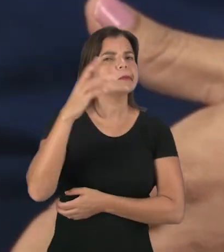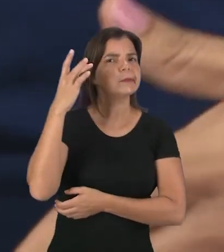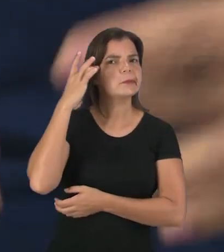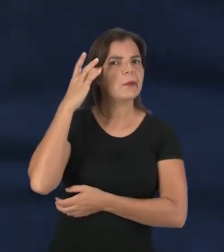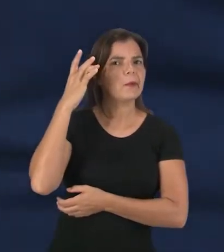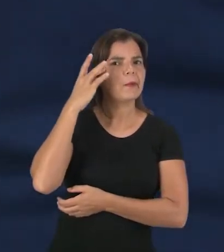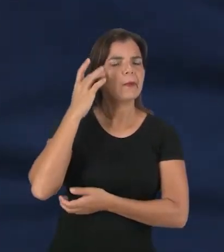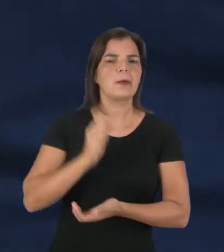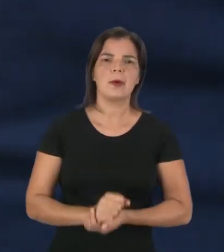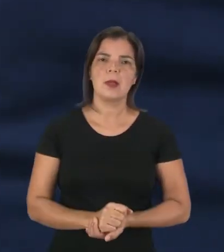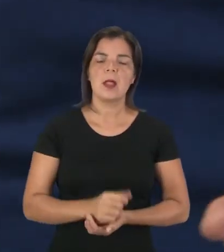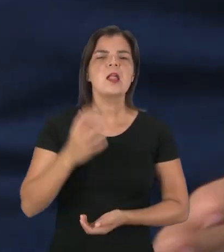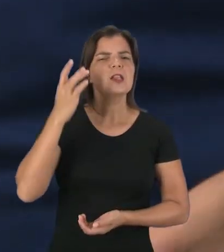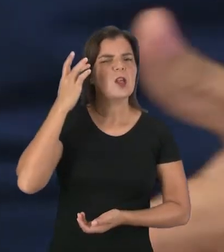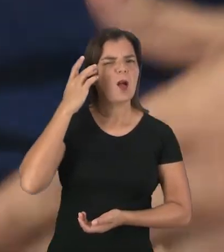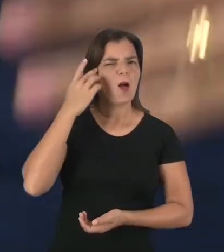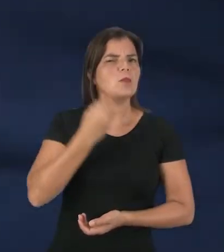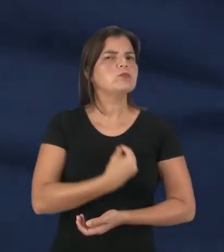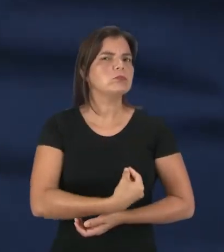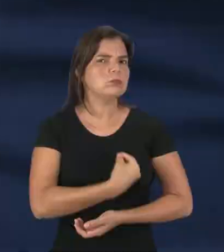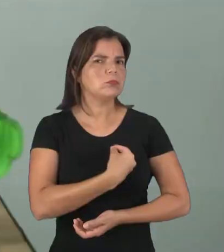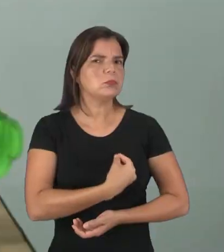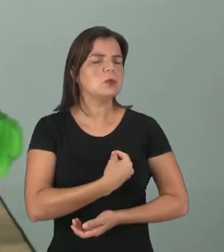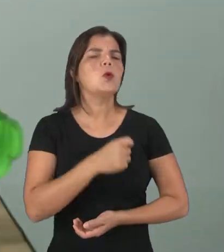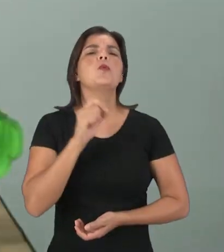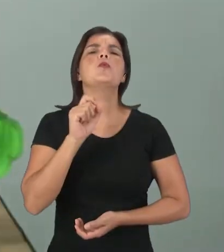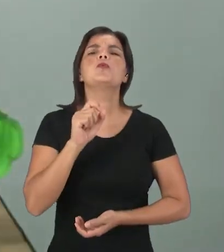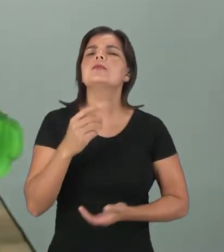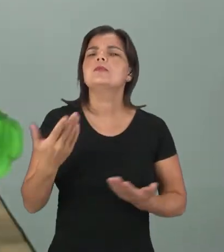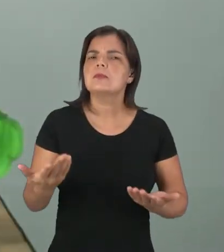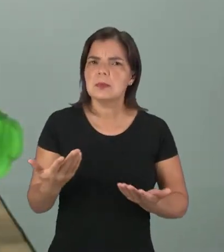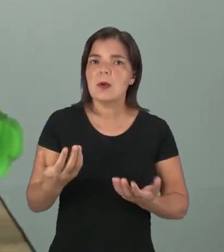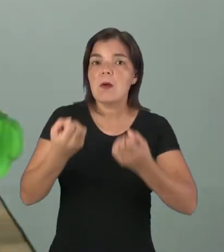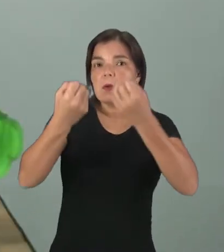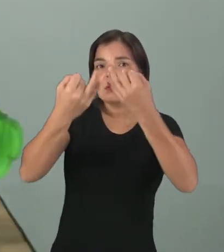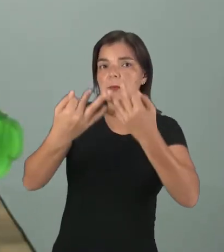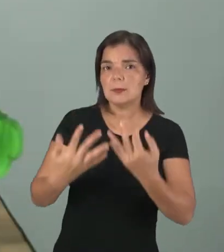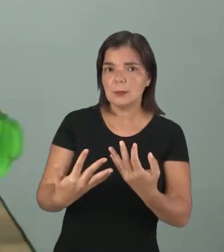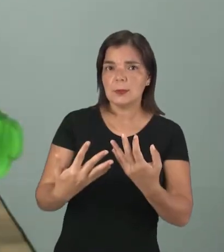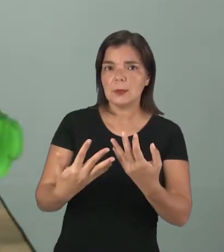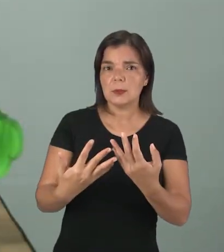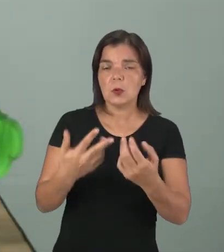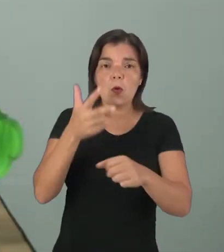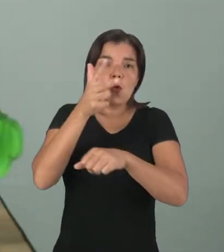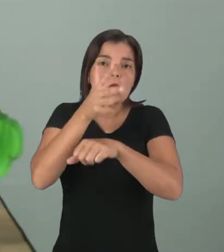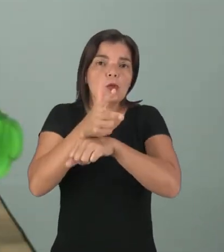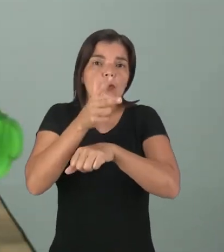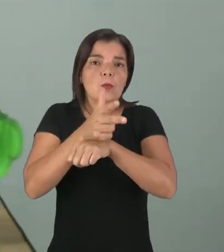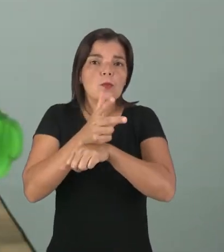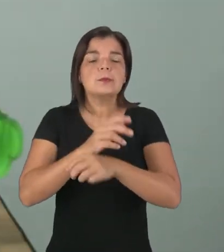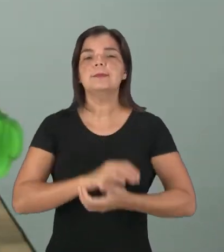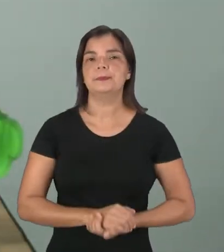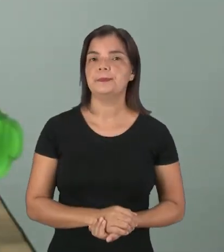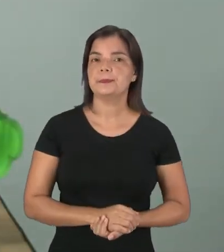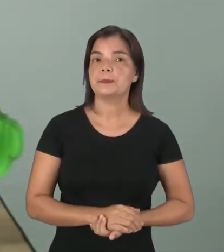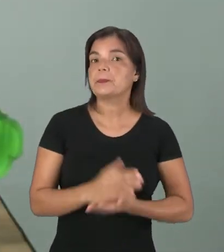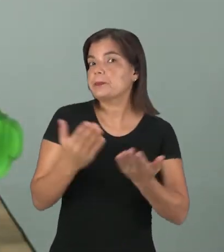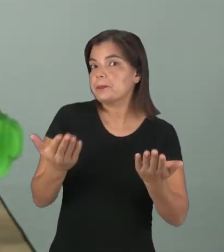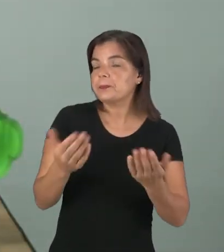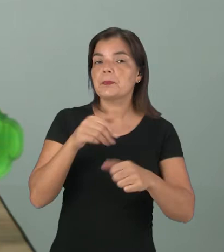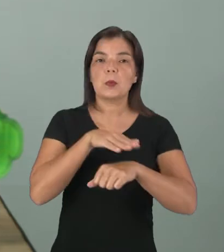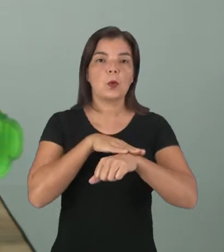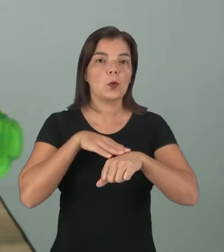acham? Será que ele existe? O que é mesmo que falam no nosso vídeo sobre ele? Bom,